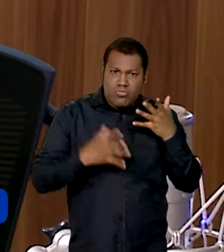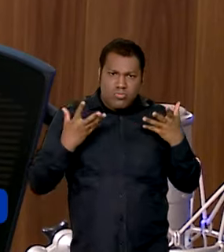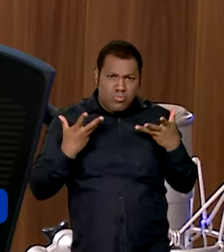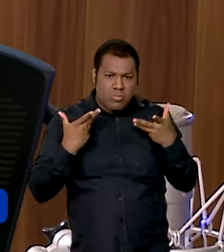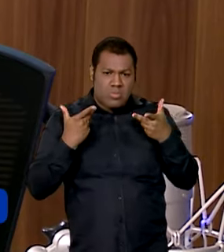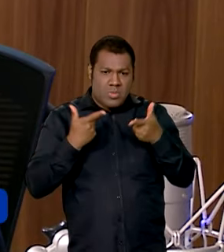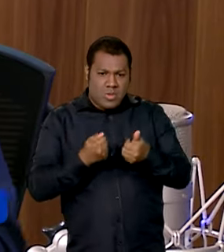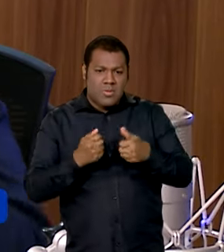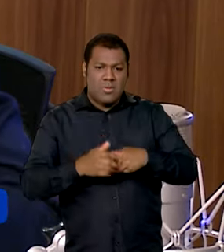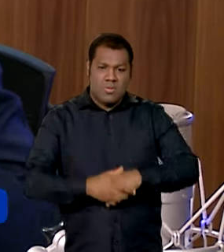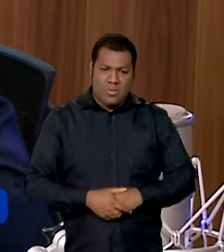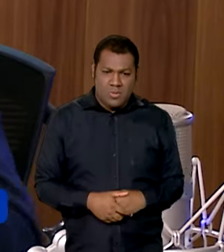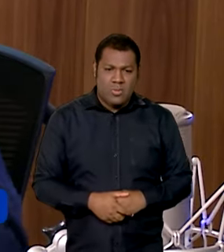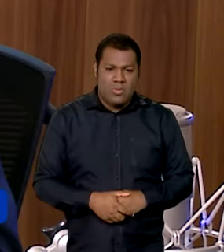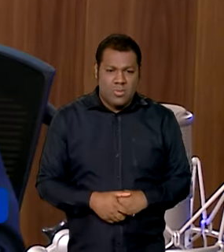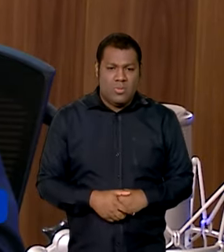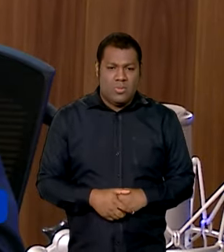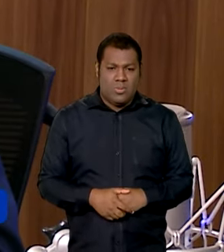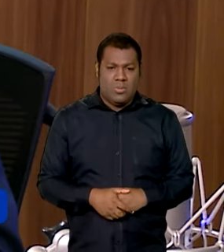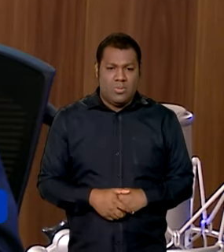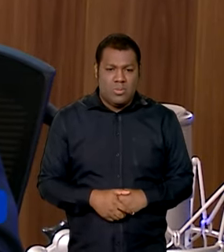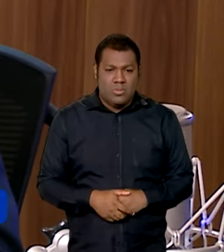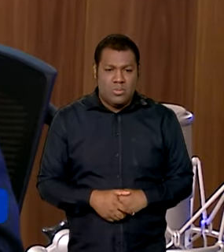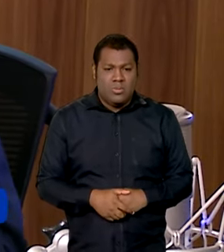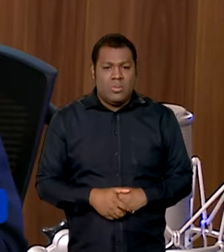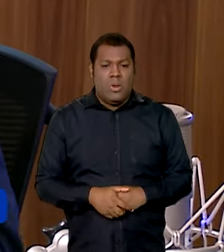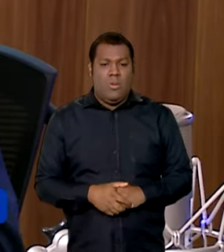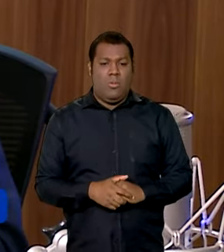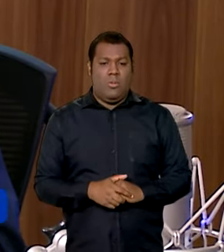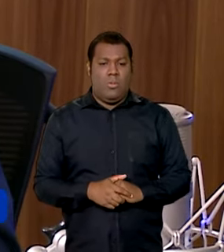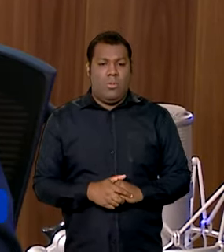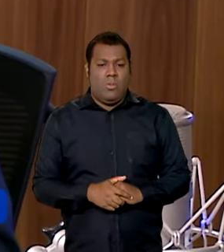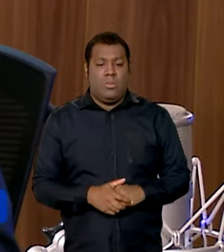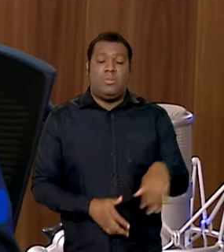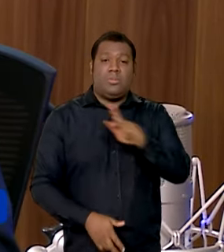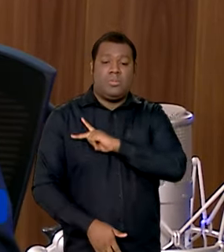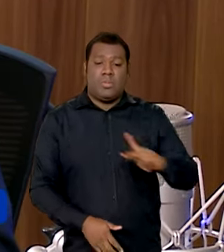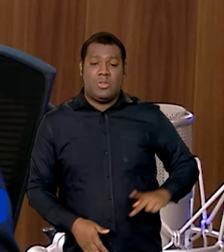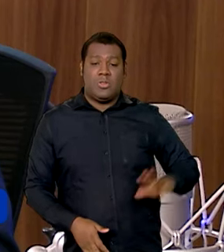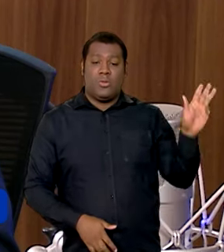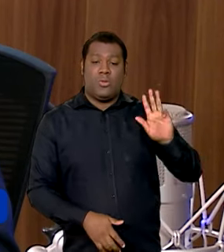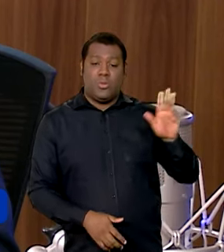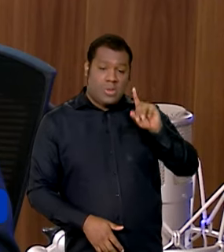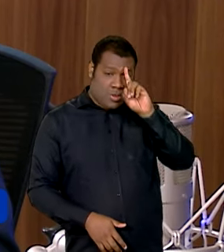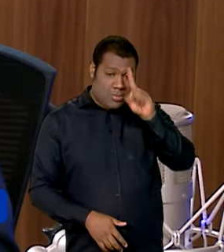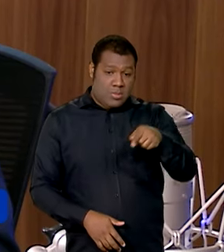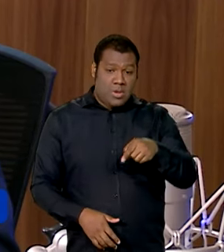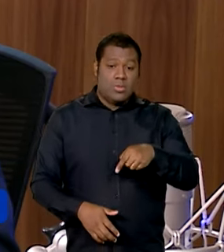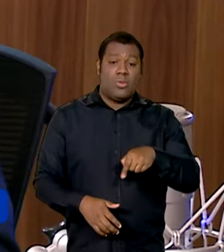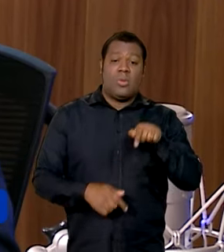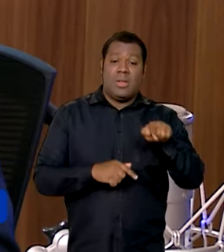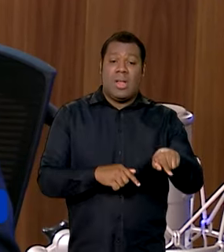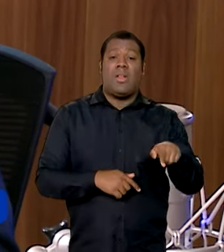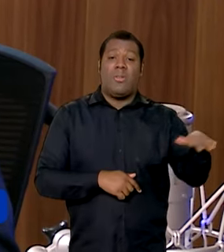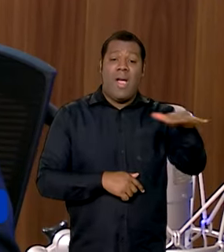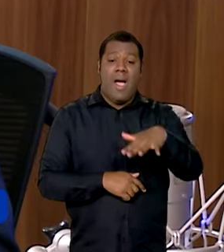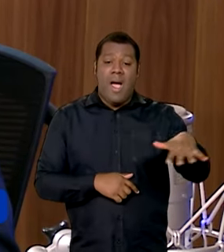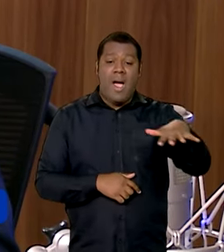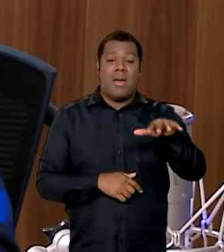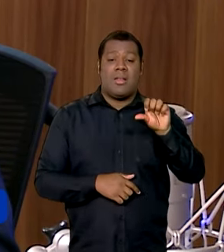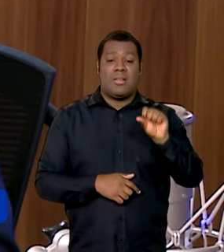os recursos hídricos seguida até poros outros estados e o presidente Lula deu a ordem serviço do ramaldo Salgado o ramaldo